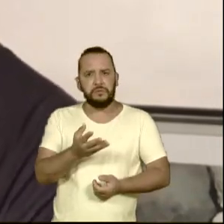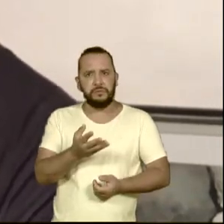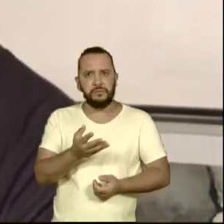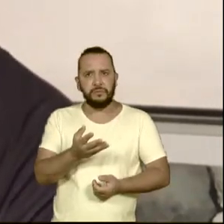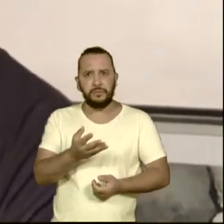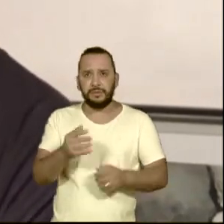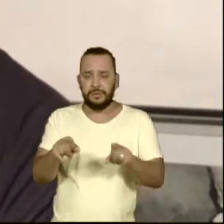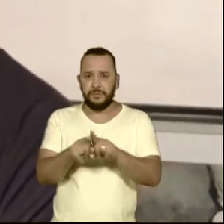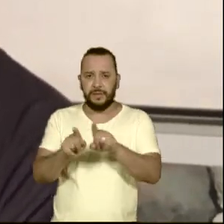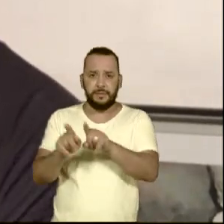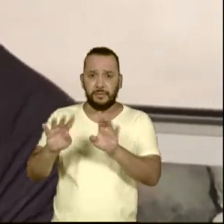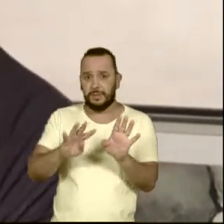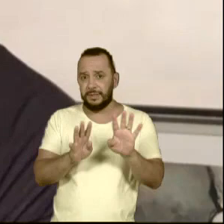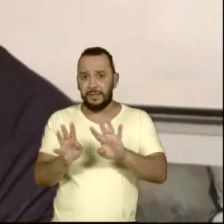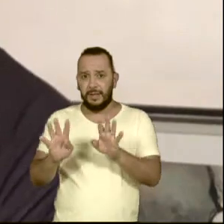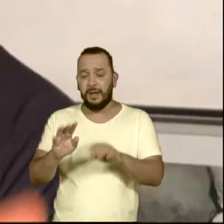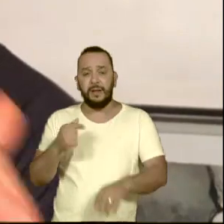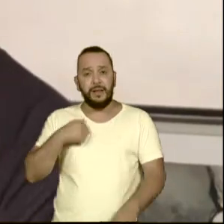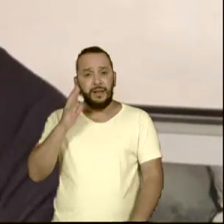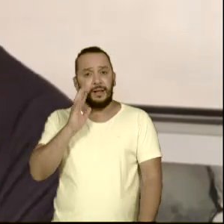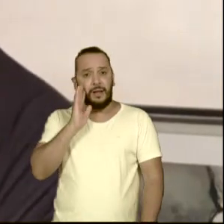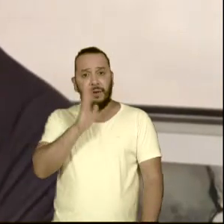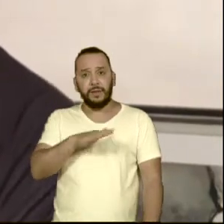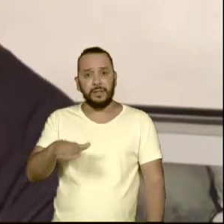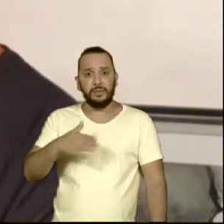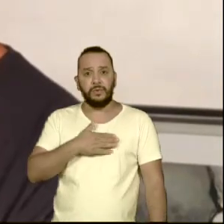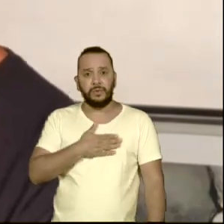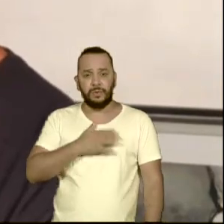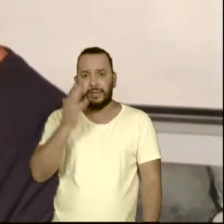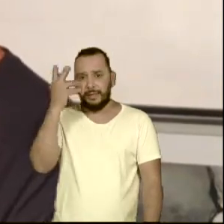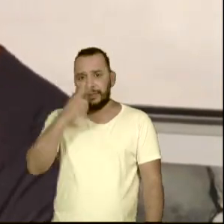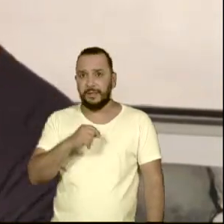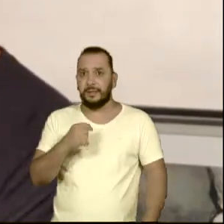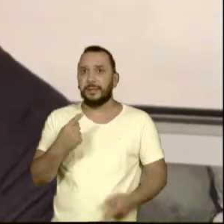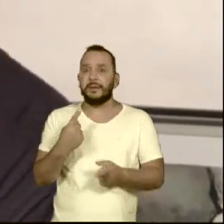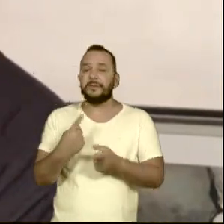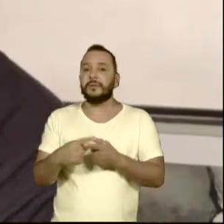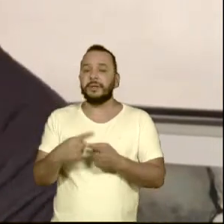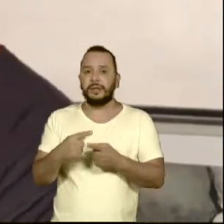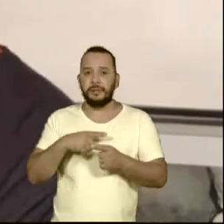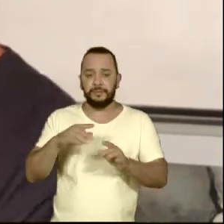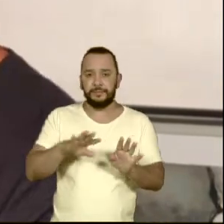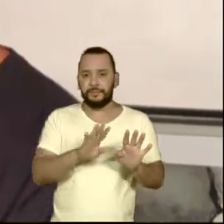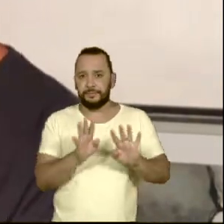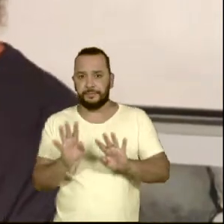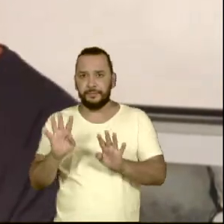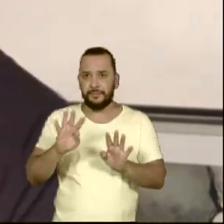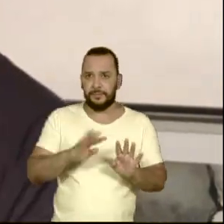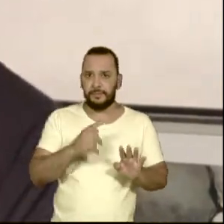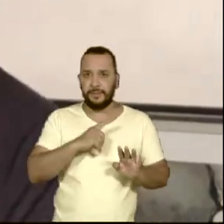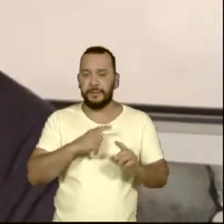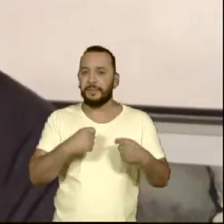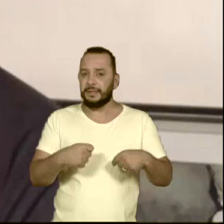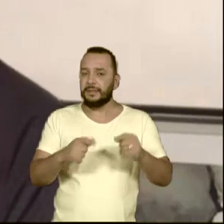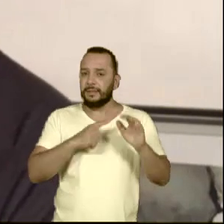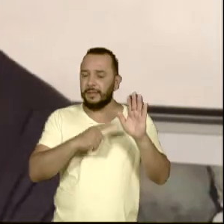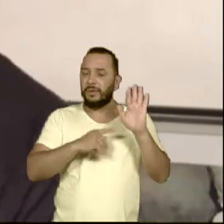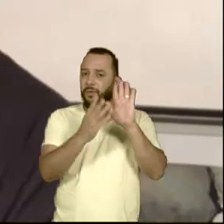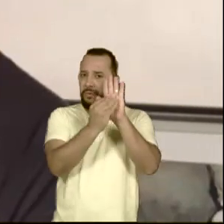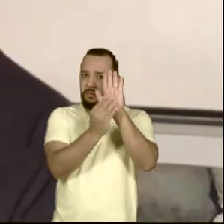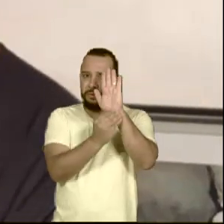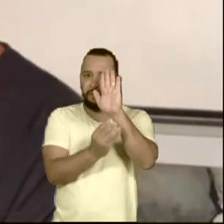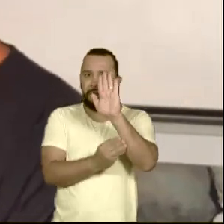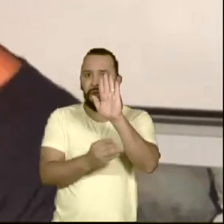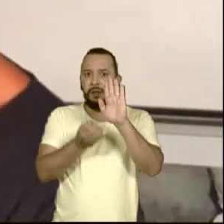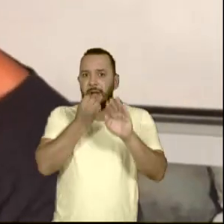eu posso fazer um musical, ah, é legal, a criança gostou, está lindo. Por eu não posso pôr dentro de um musical para uma criança conteúdo? Por que